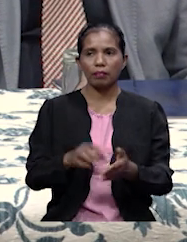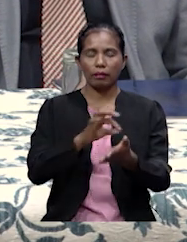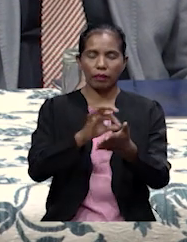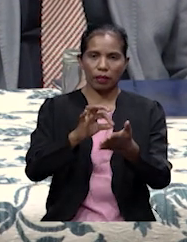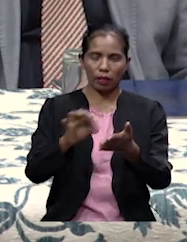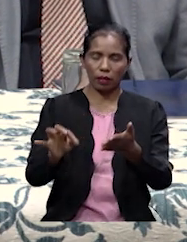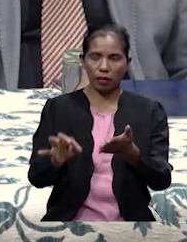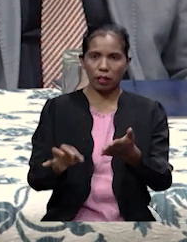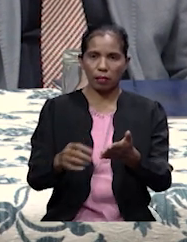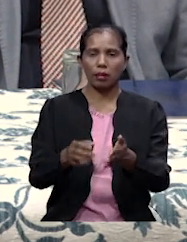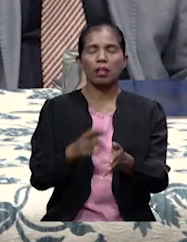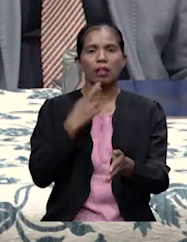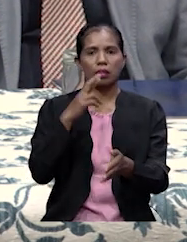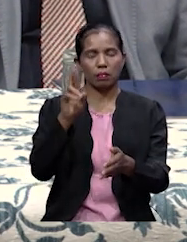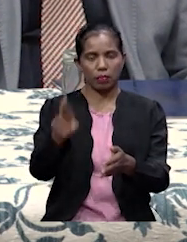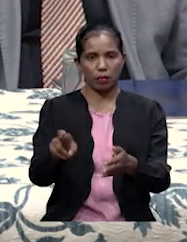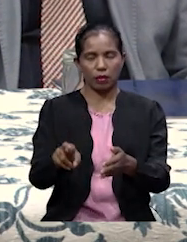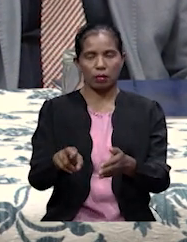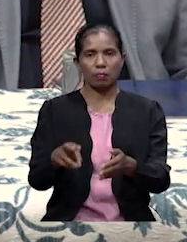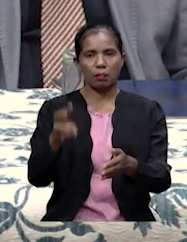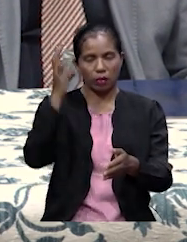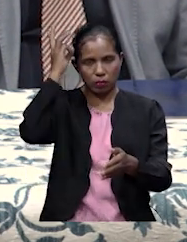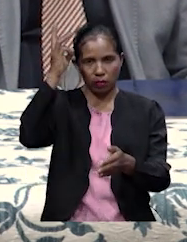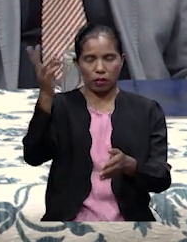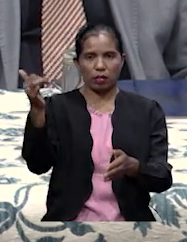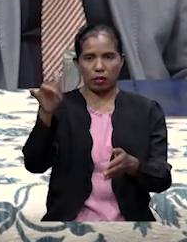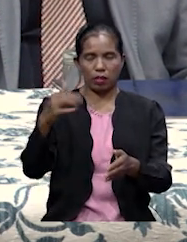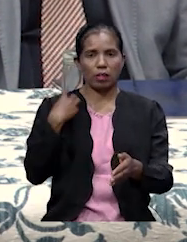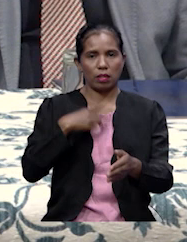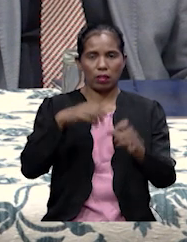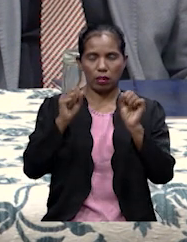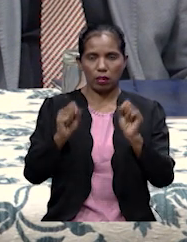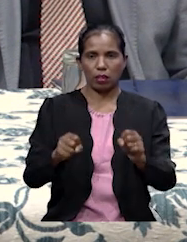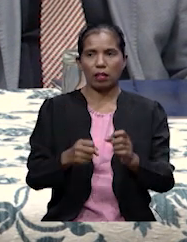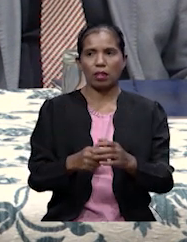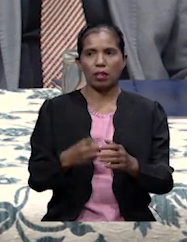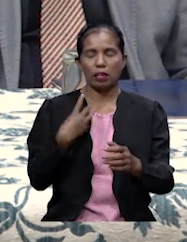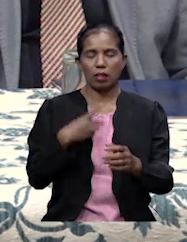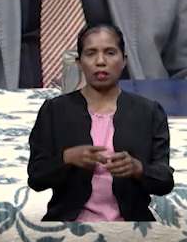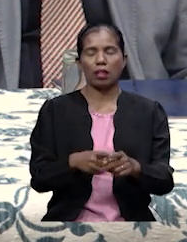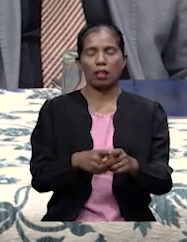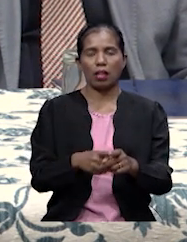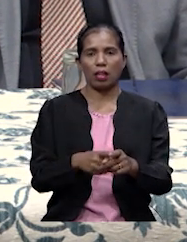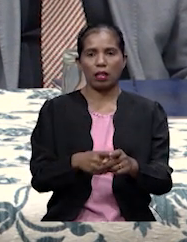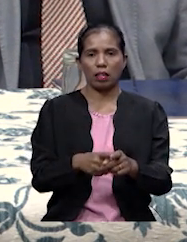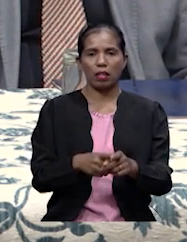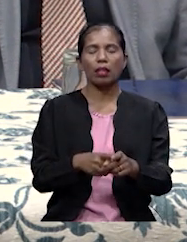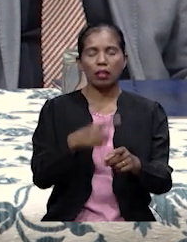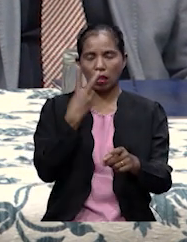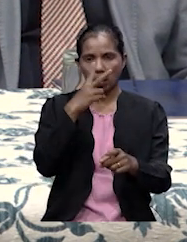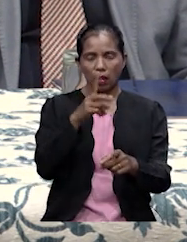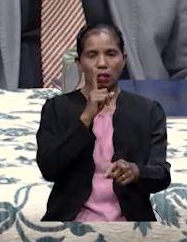a preocupação em Síria. Então, ita tem que prudente. Dala Roma excesso sira regulamentar sira neve